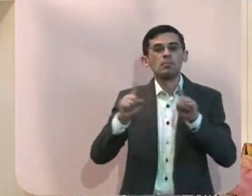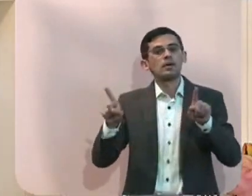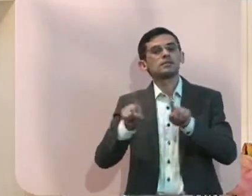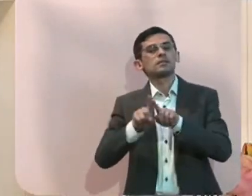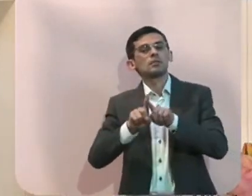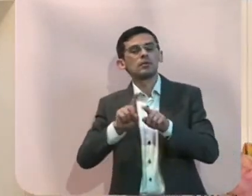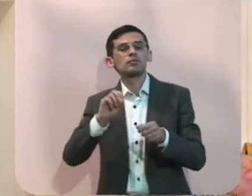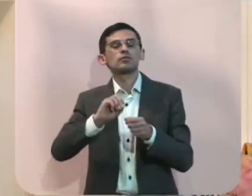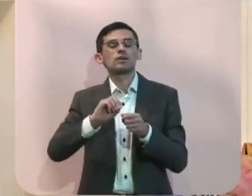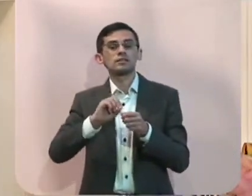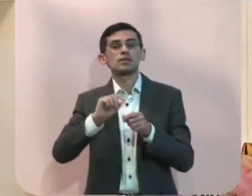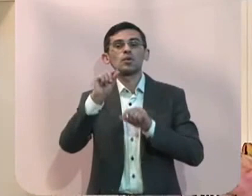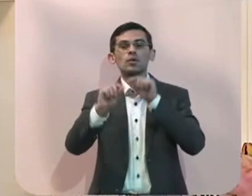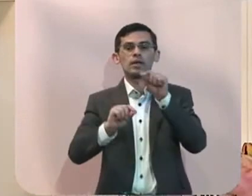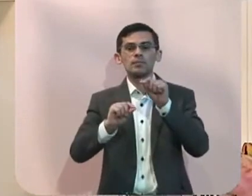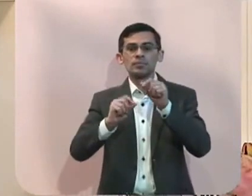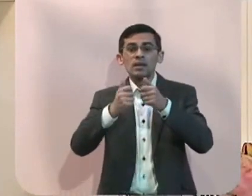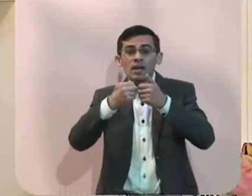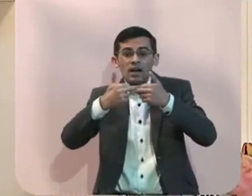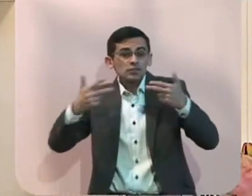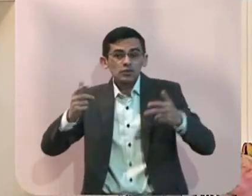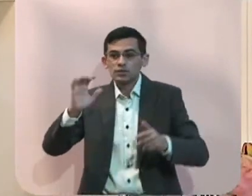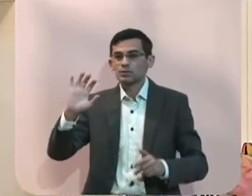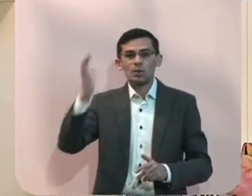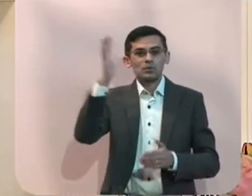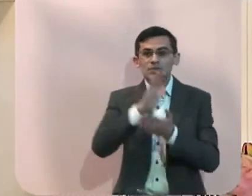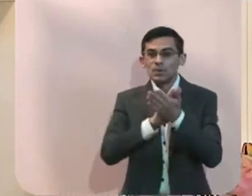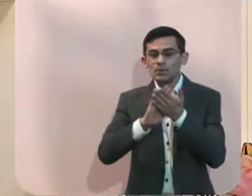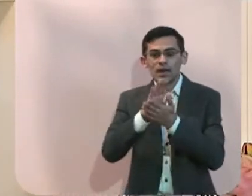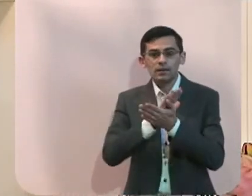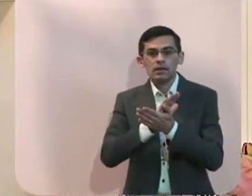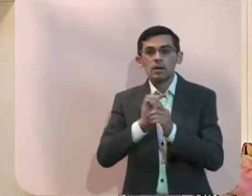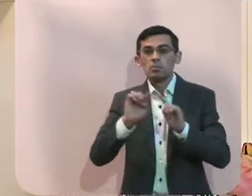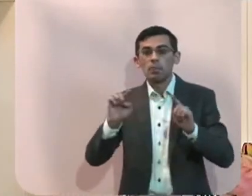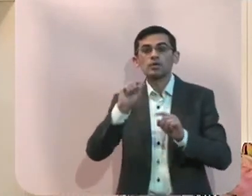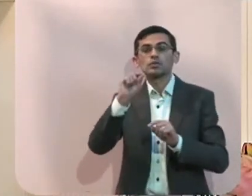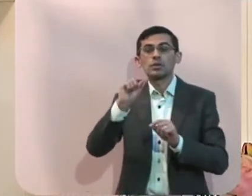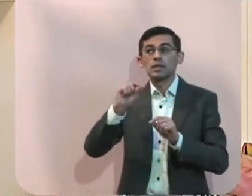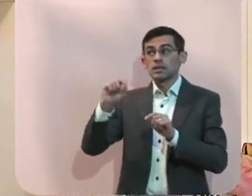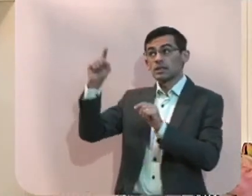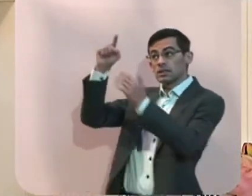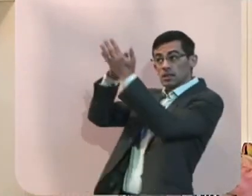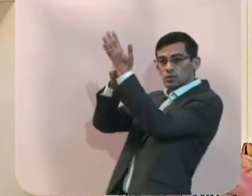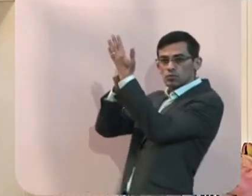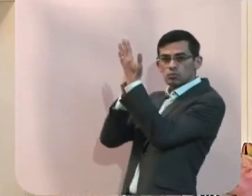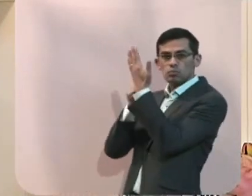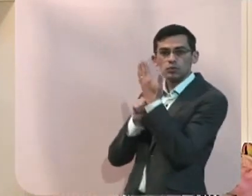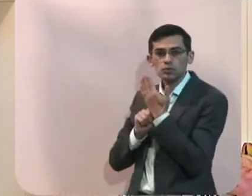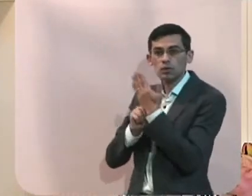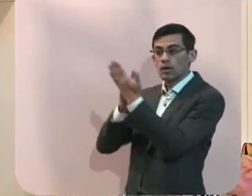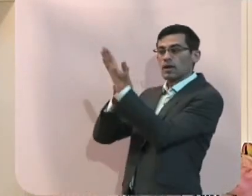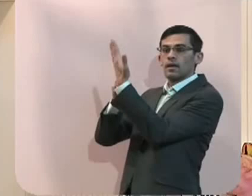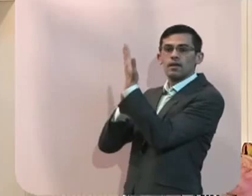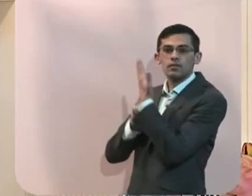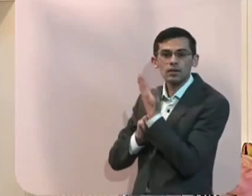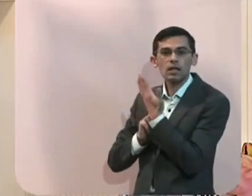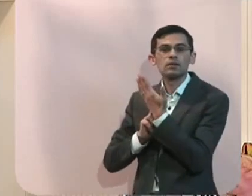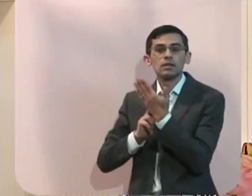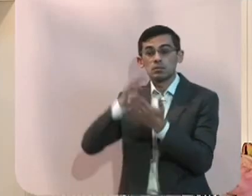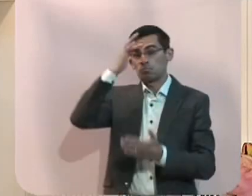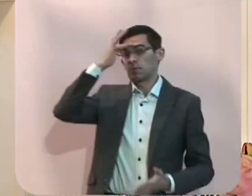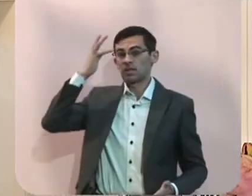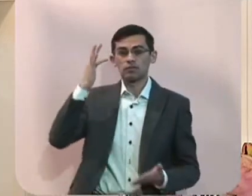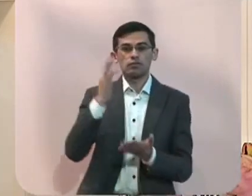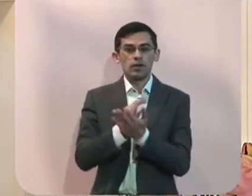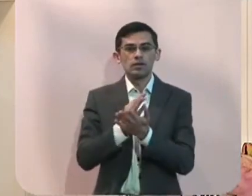trazer à realidade o que ainda não aconteceu, mas que nos foi revelado pelo Senhor. E aí, então, pela